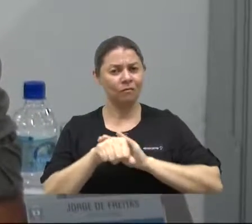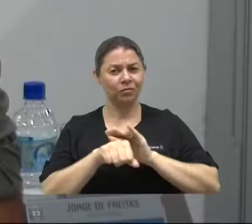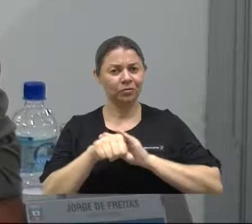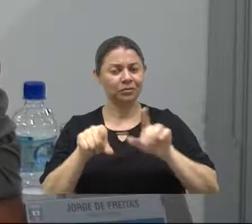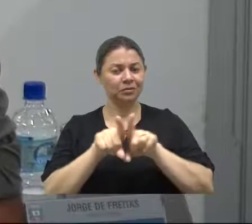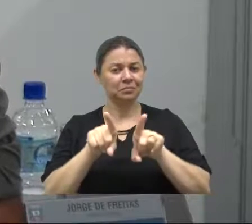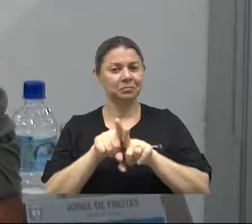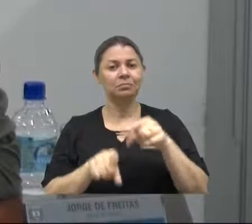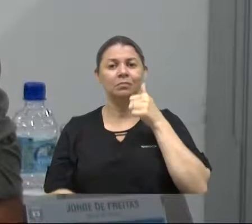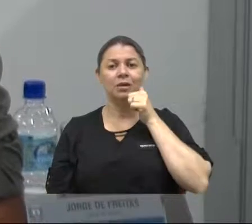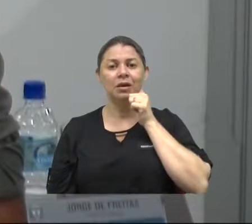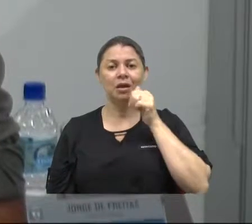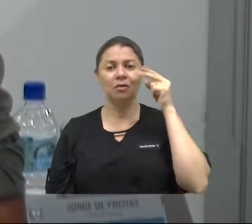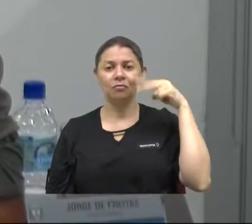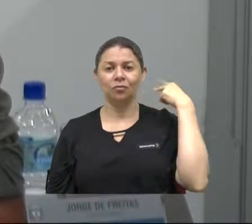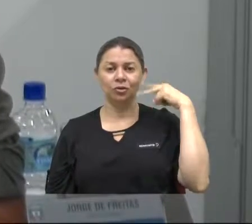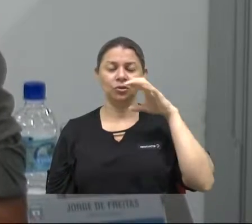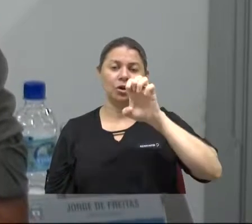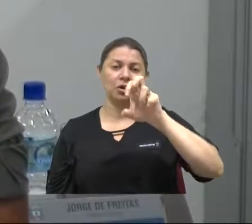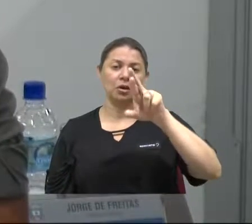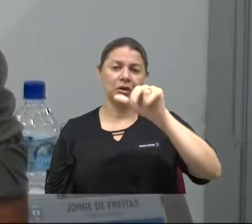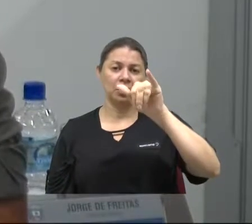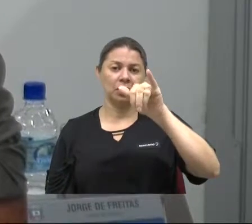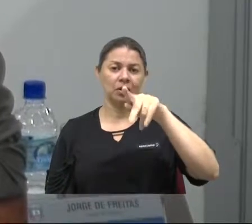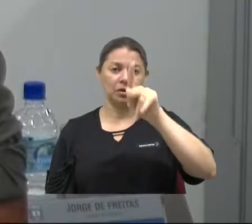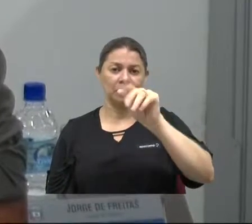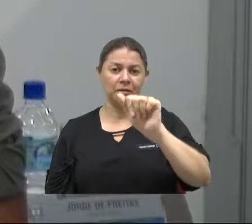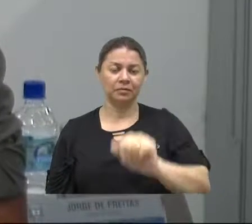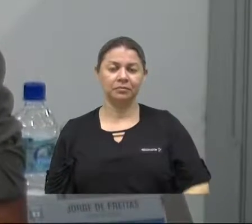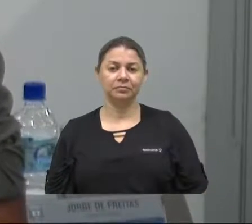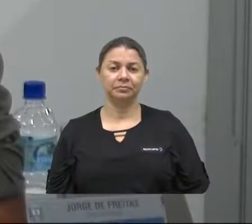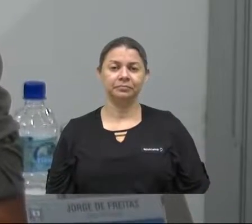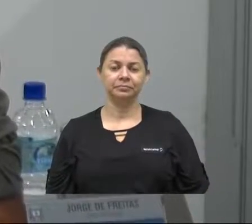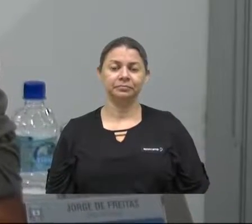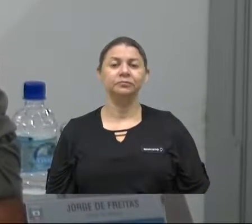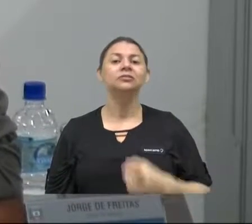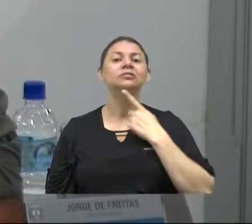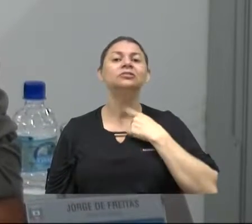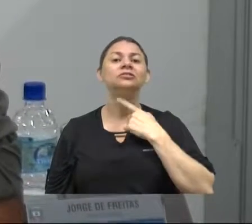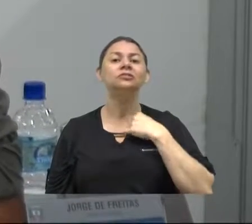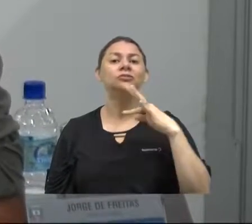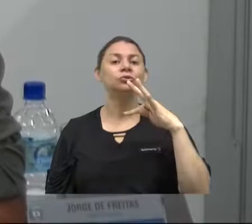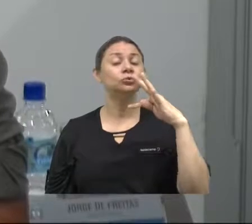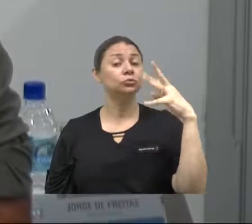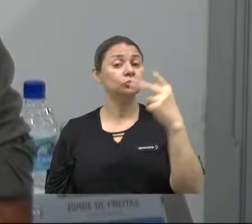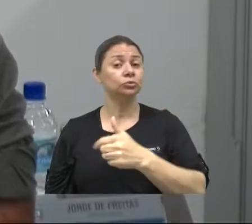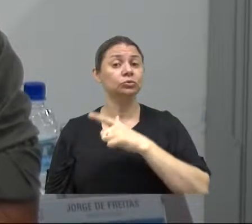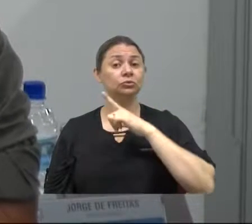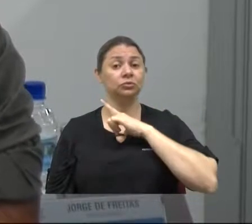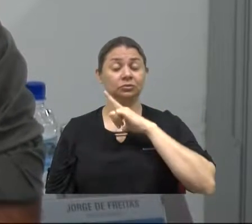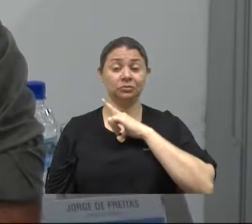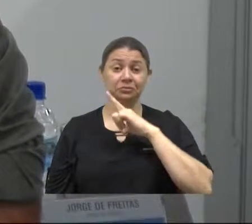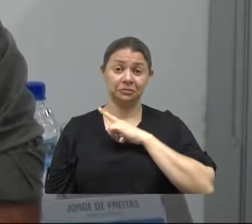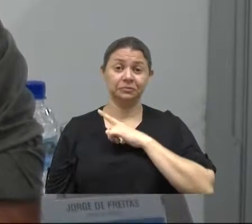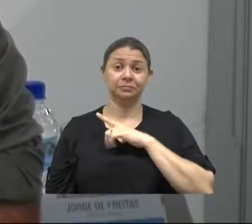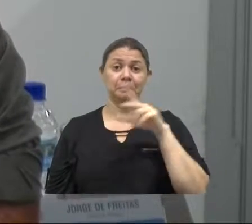de todos, independente agora de quem votou em quem, nós temos um